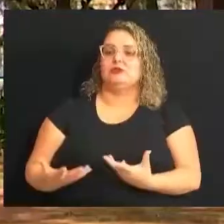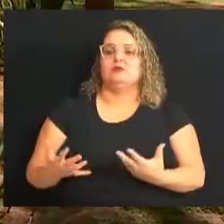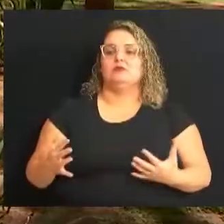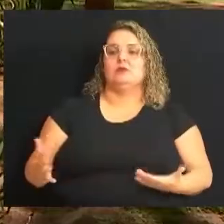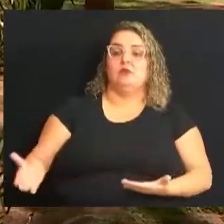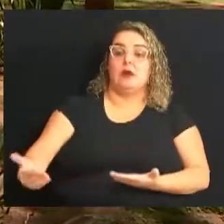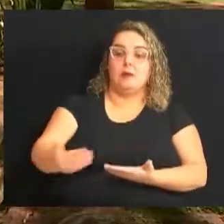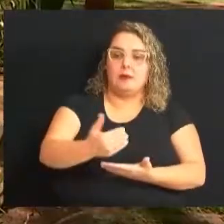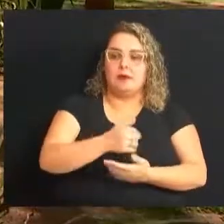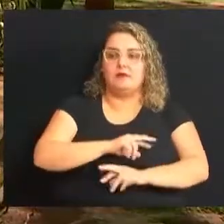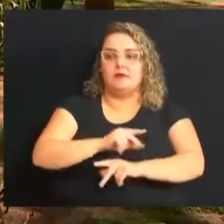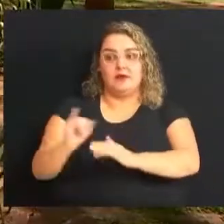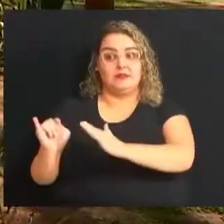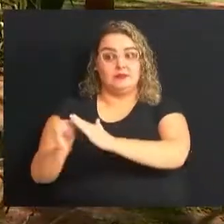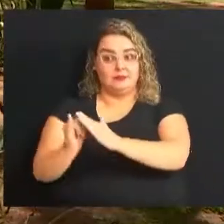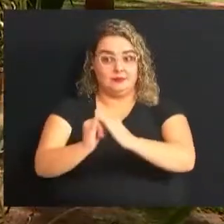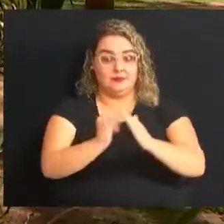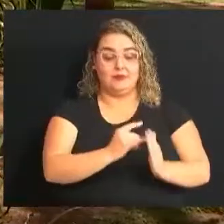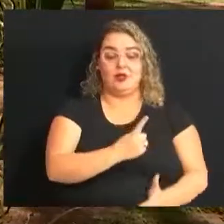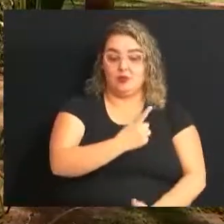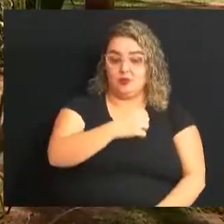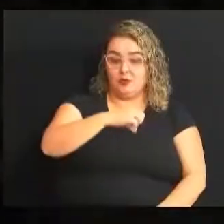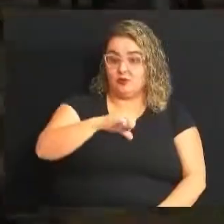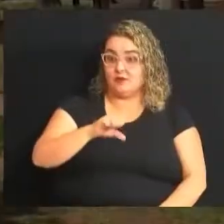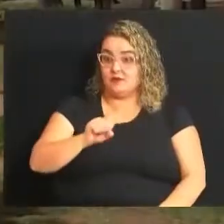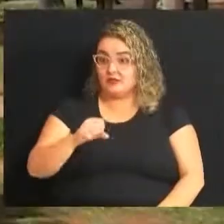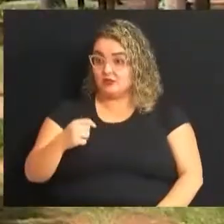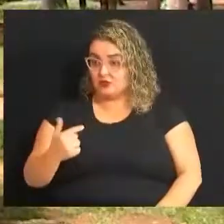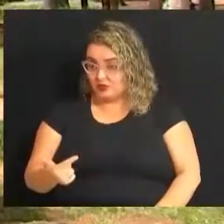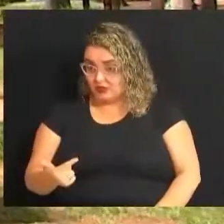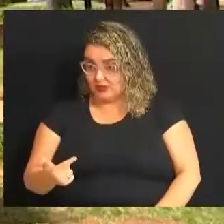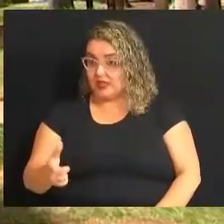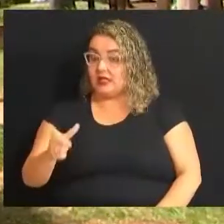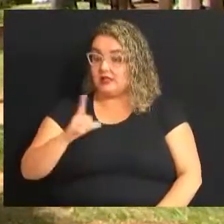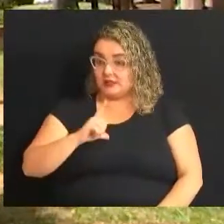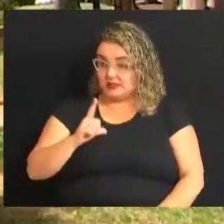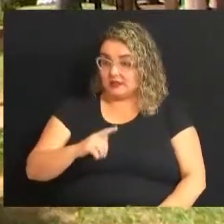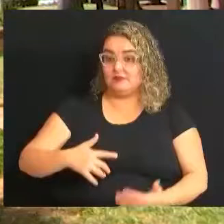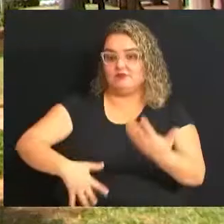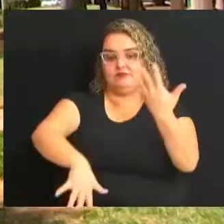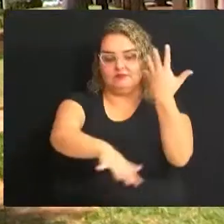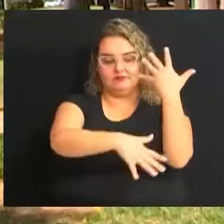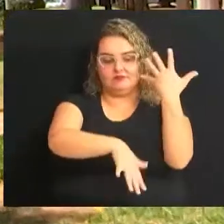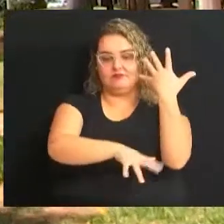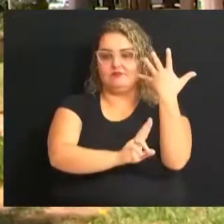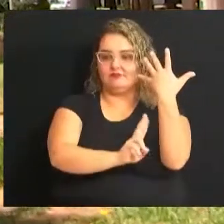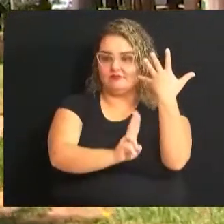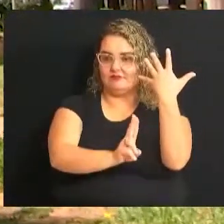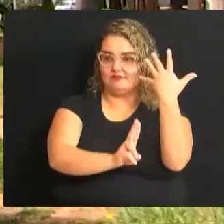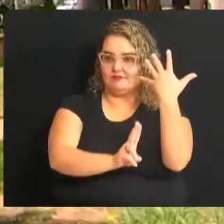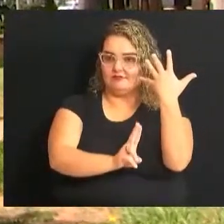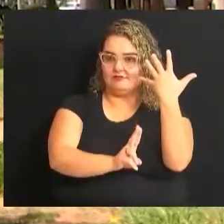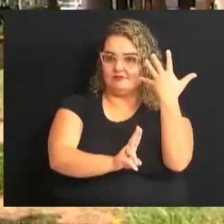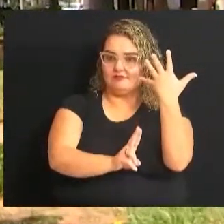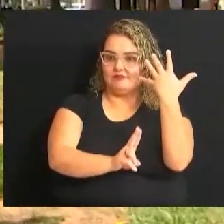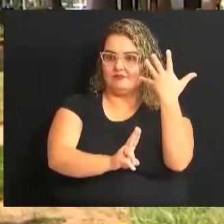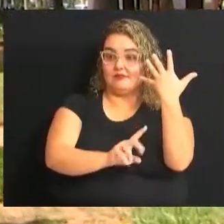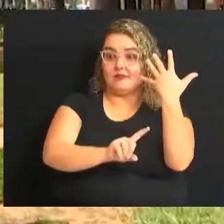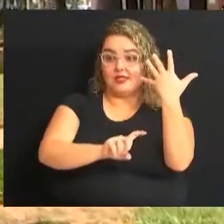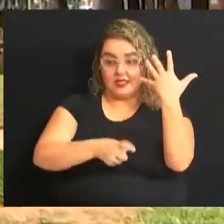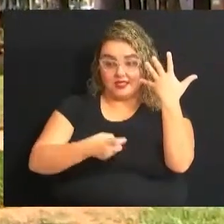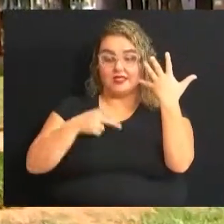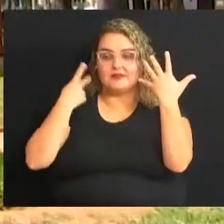vários imóveis e que em 1982 teve como praça denominada com o nome da